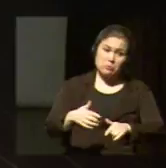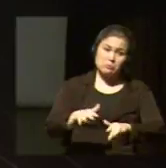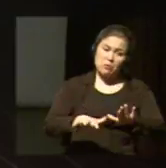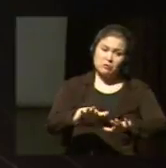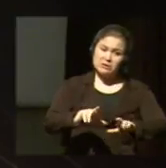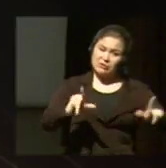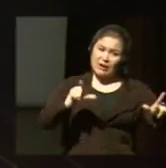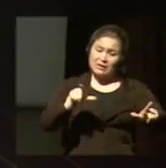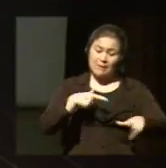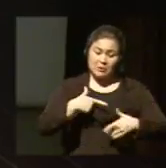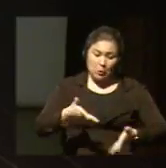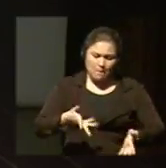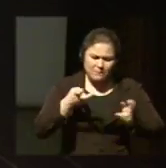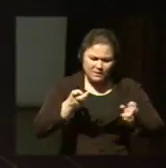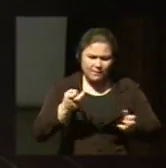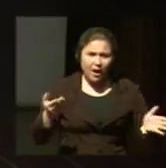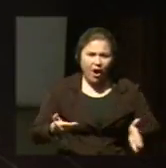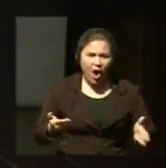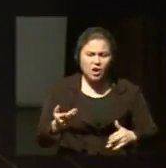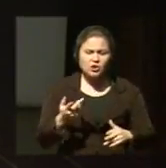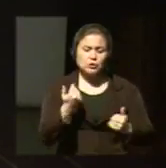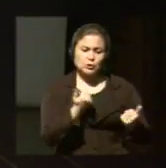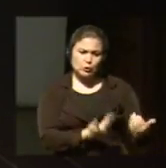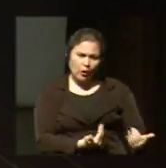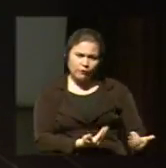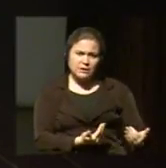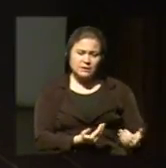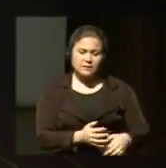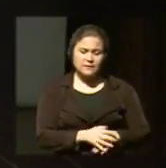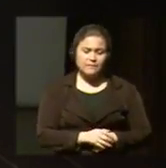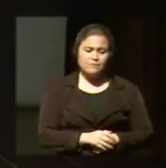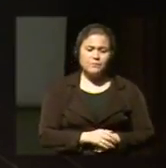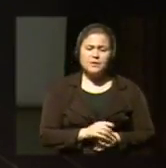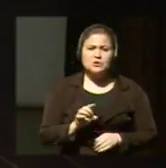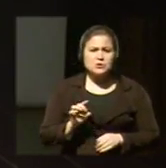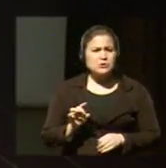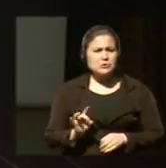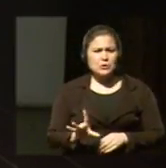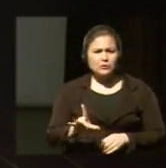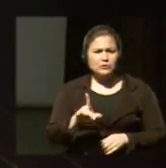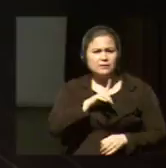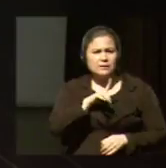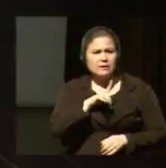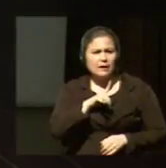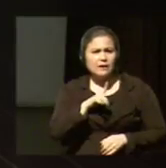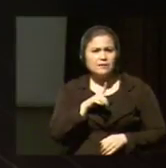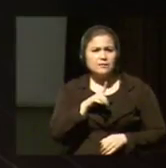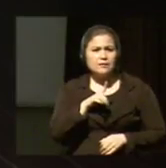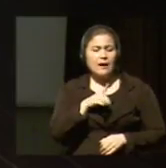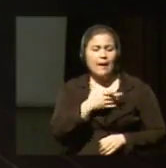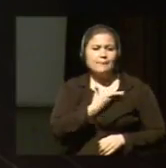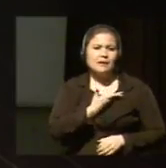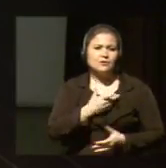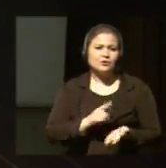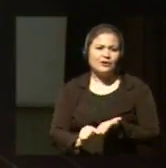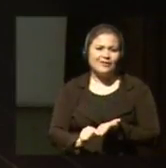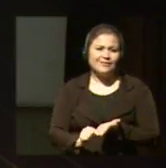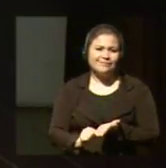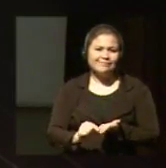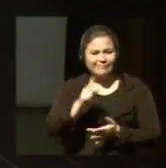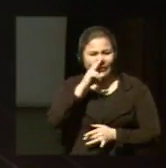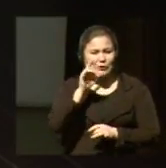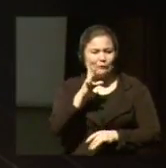diferente, mas o que vemos agora é que os jovens somente têm amizades digitais, onde,